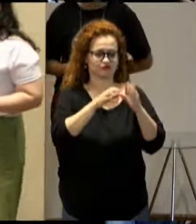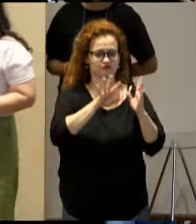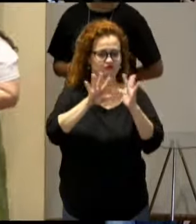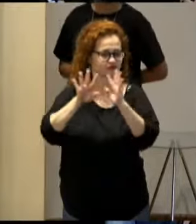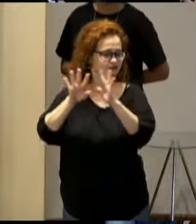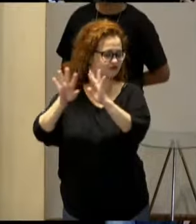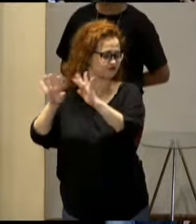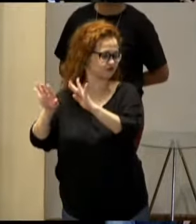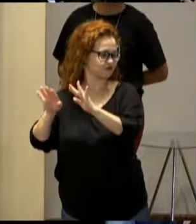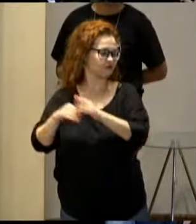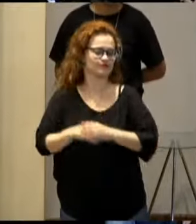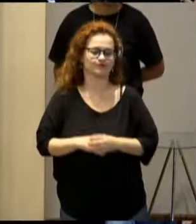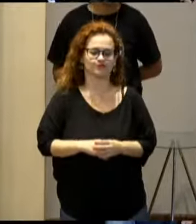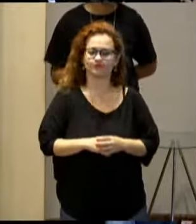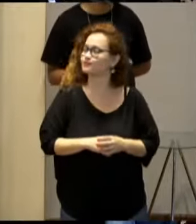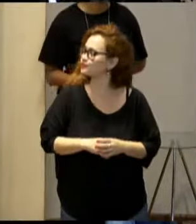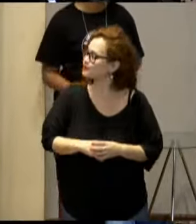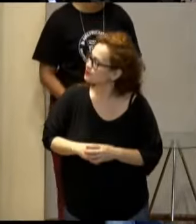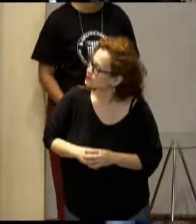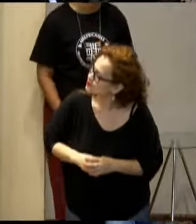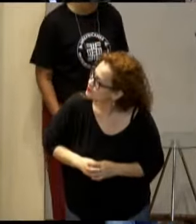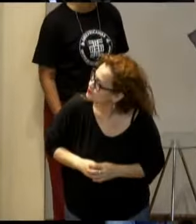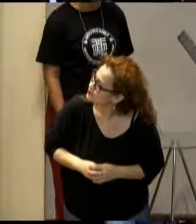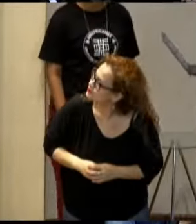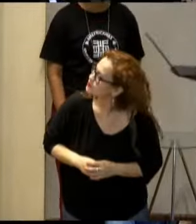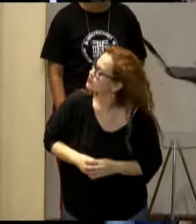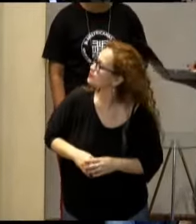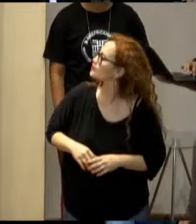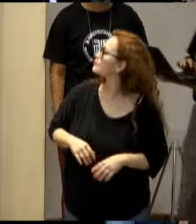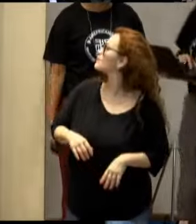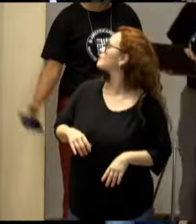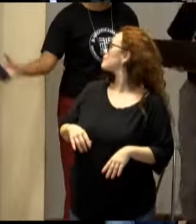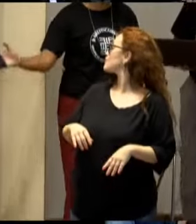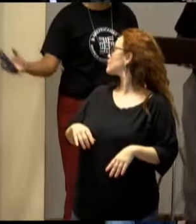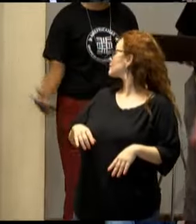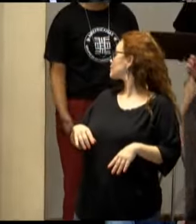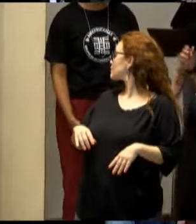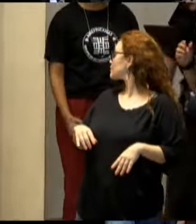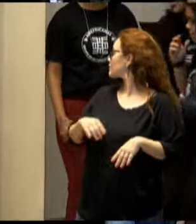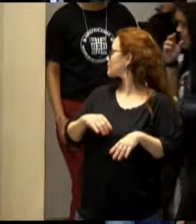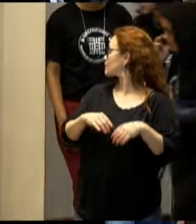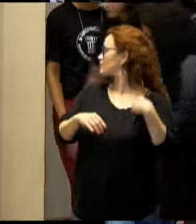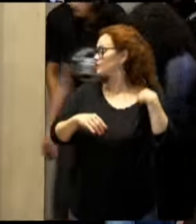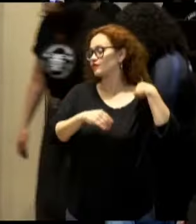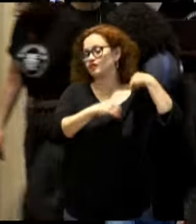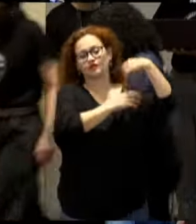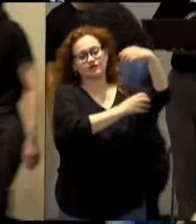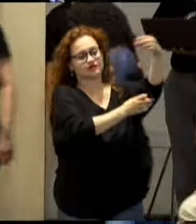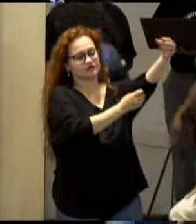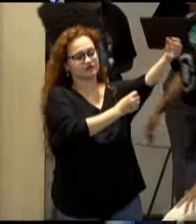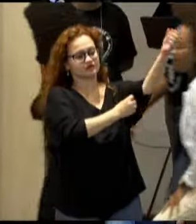Por gentileza. Sônia Carvalho, por favor, se ela vai subir também. É. Tá bom, tá